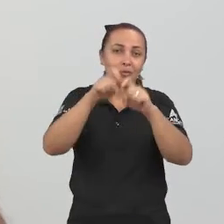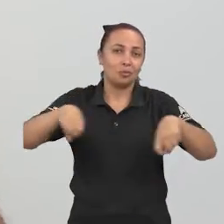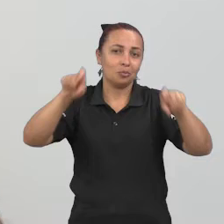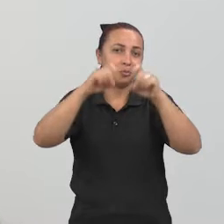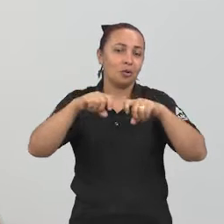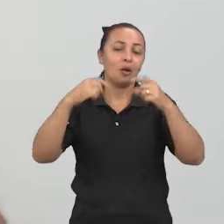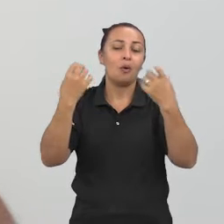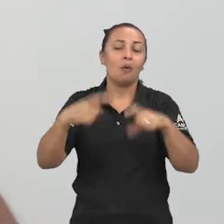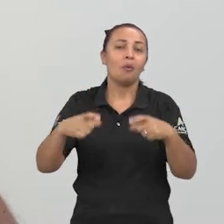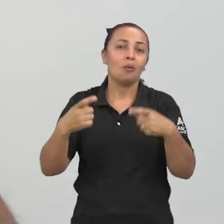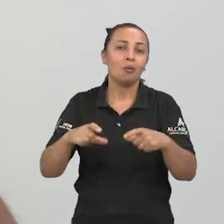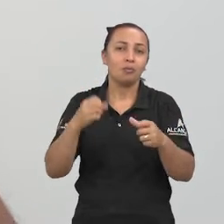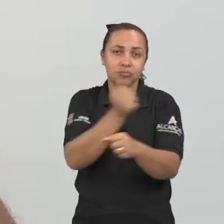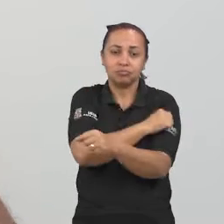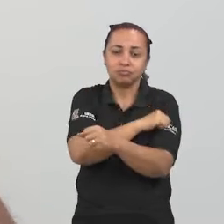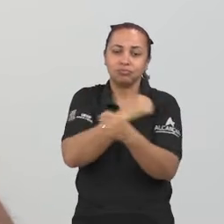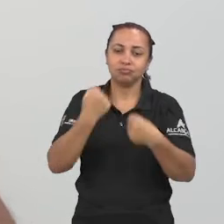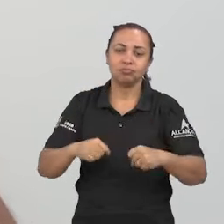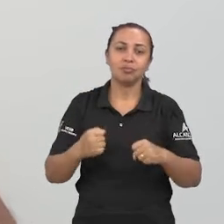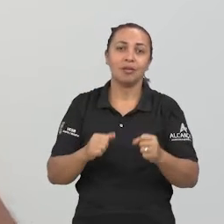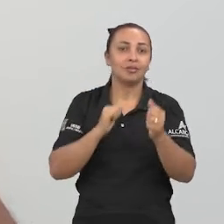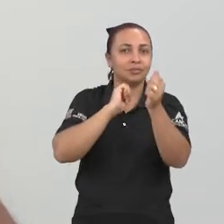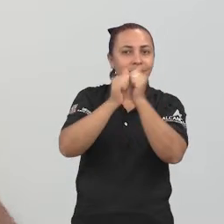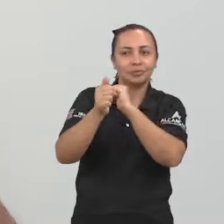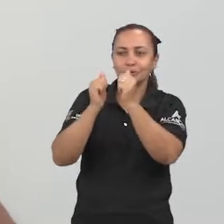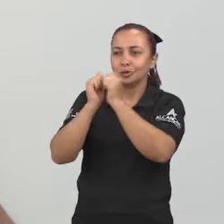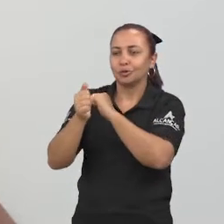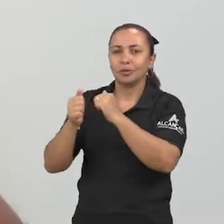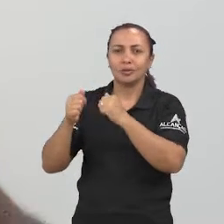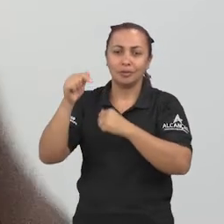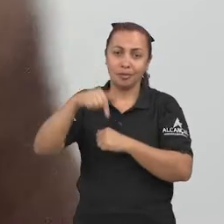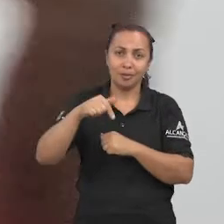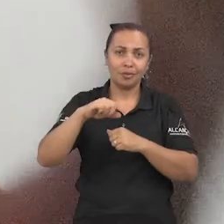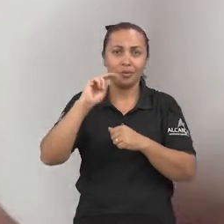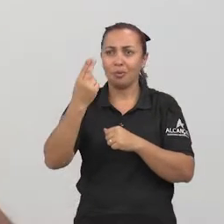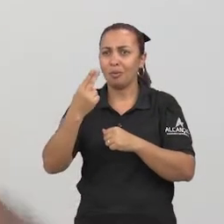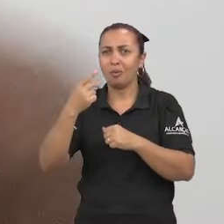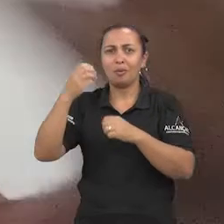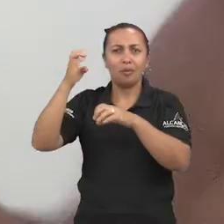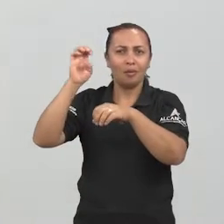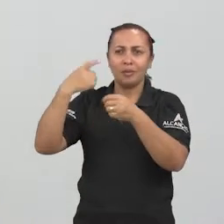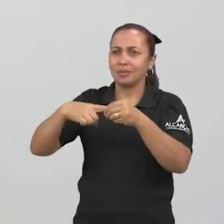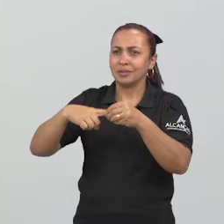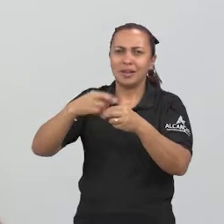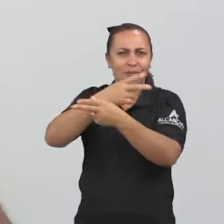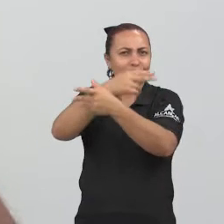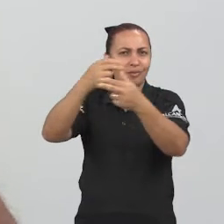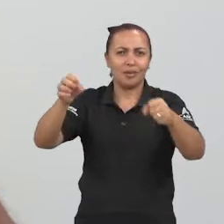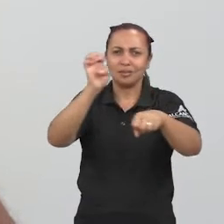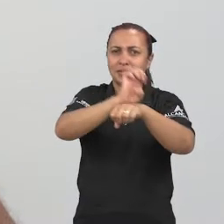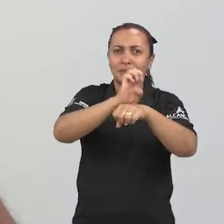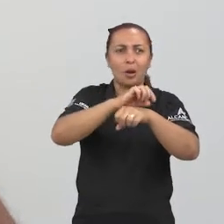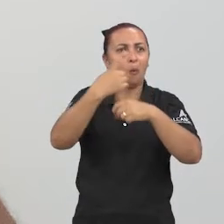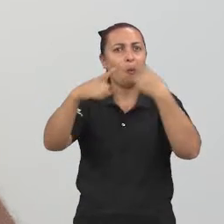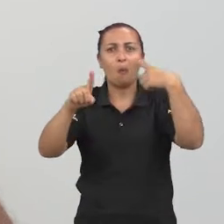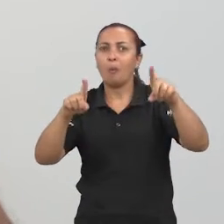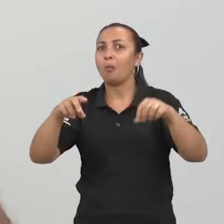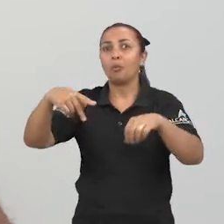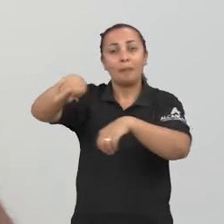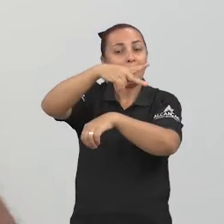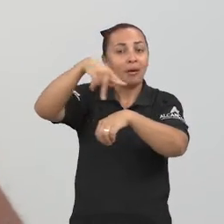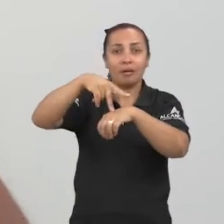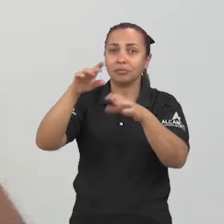online onde o estudante pode estar jogando aqui ou pode estar jogando em outra cidade, outro estado, em até o mesmo outro